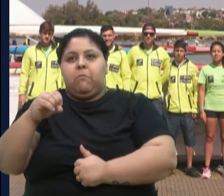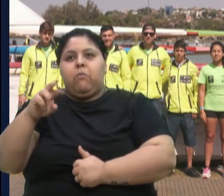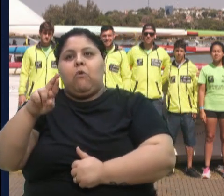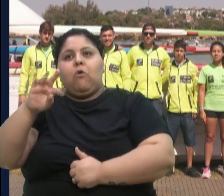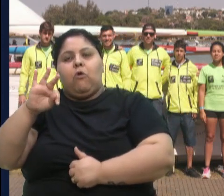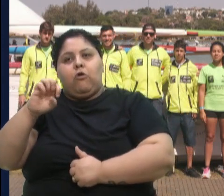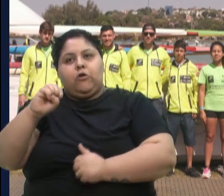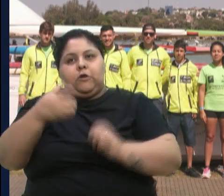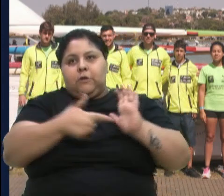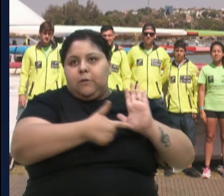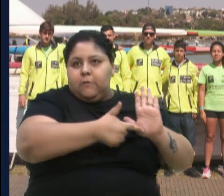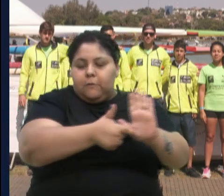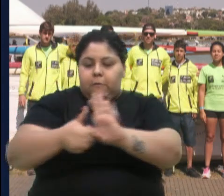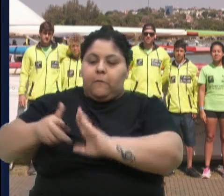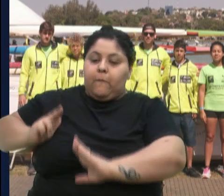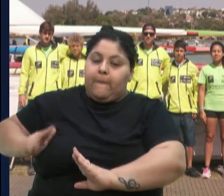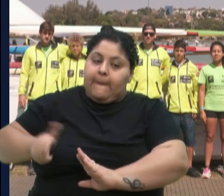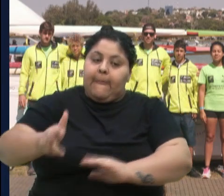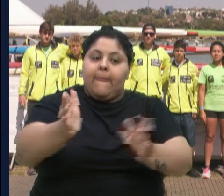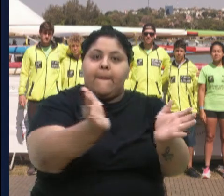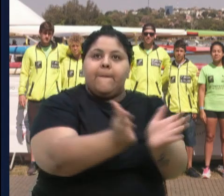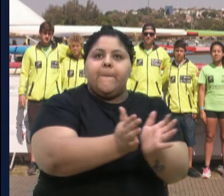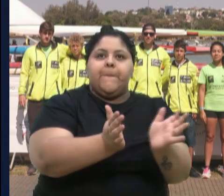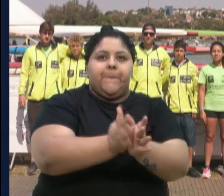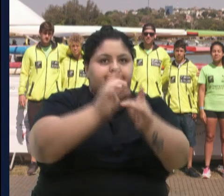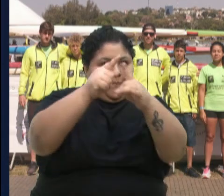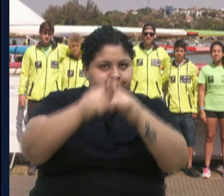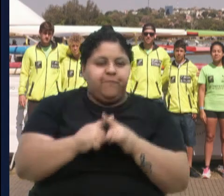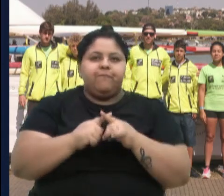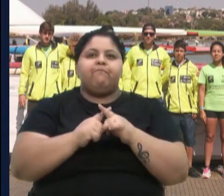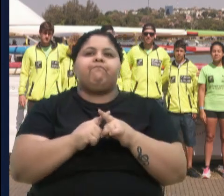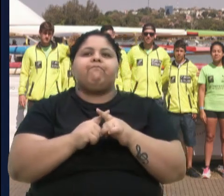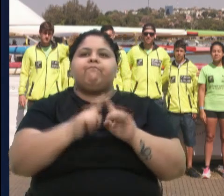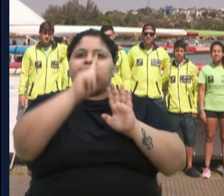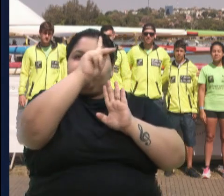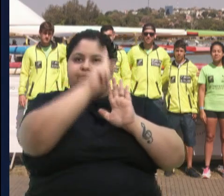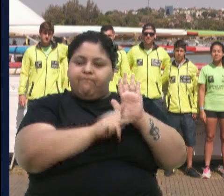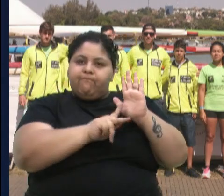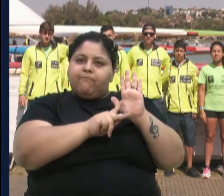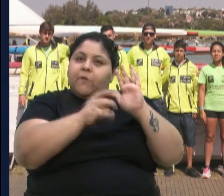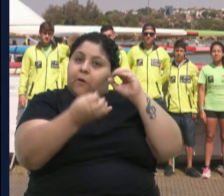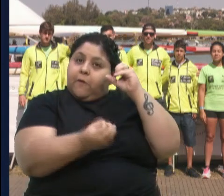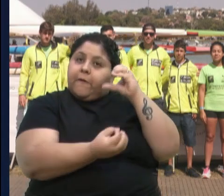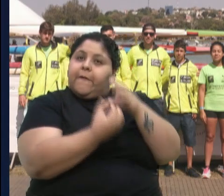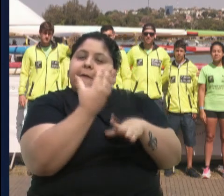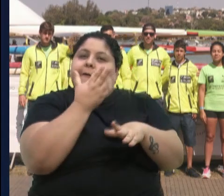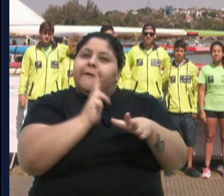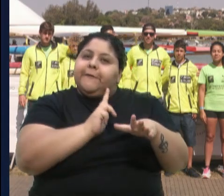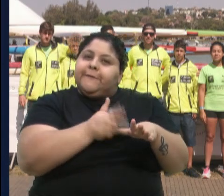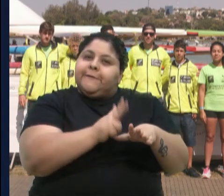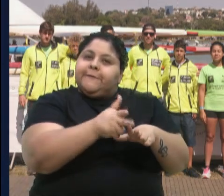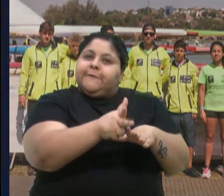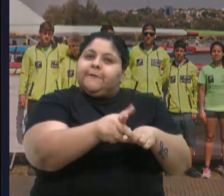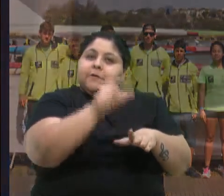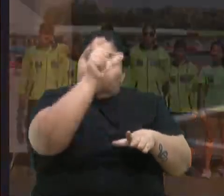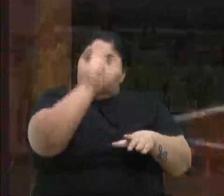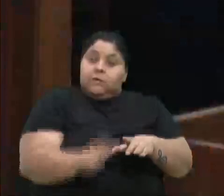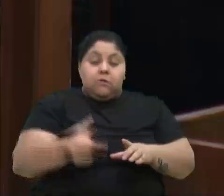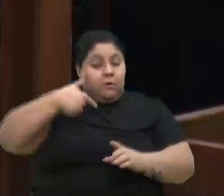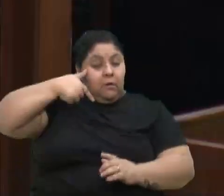proporcionam a continuidade da nossa equipe de competição. Projeto este que formou e vem formando atletas